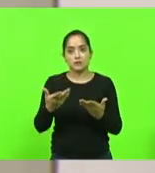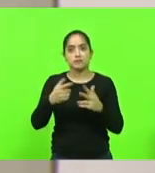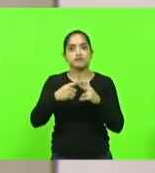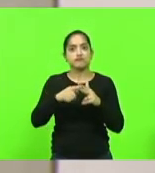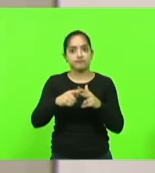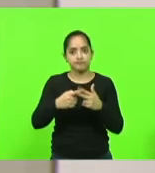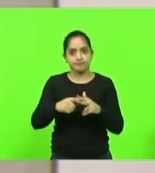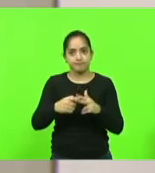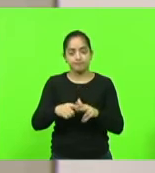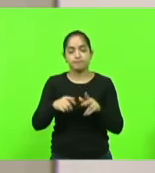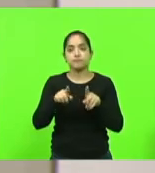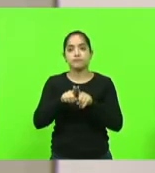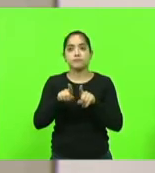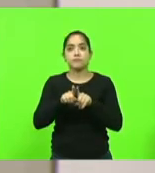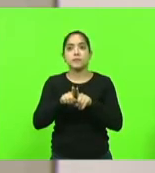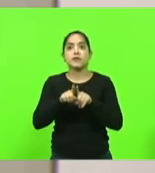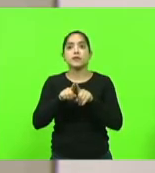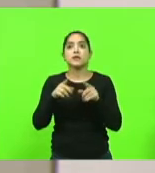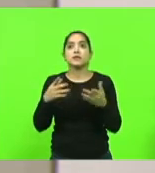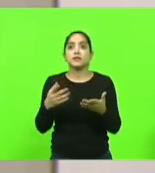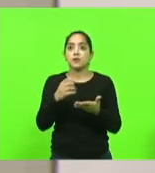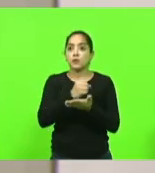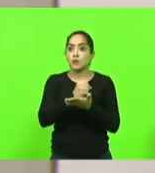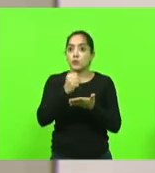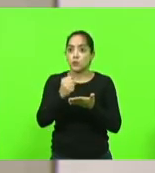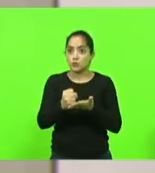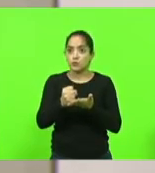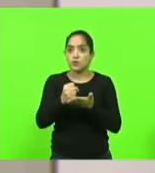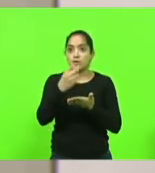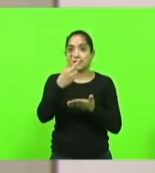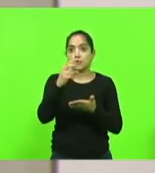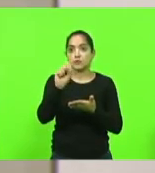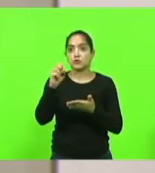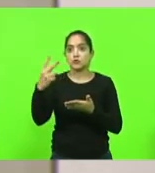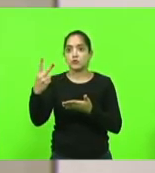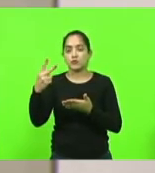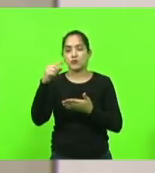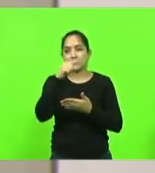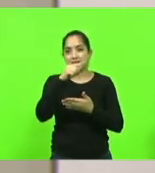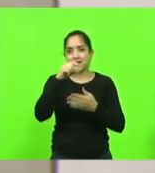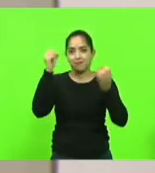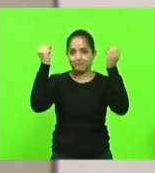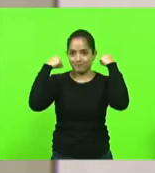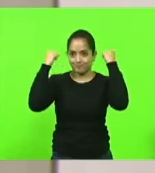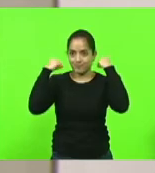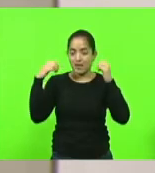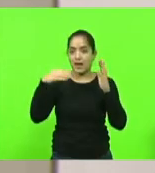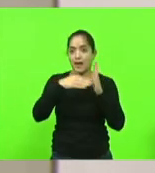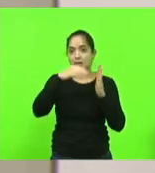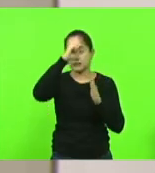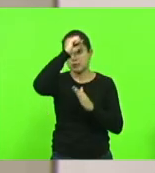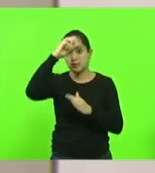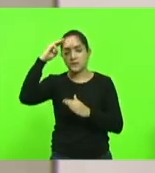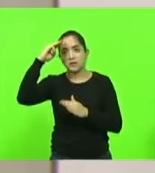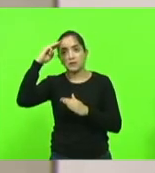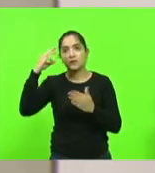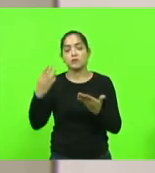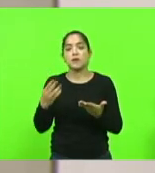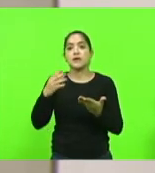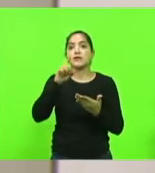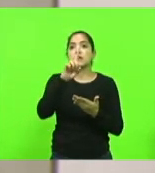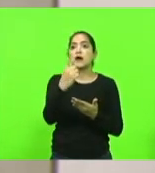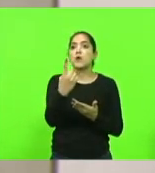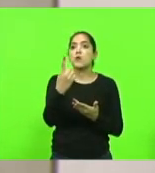recuperação, mas nós estamos com um contrato em andamento, que é a 282 de Chapecó a São Miguel do Oeste e a 158 de